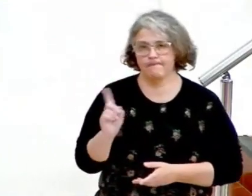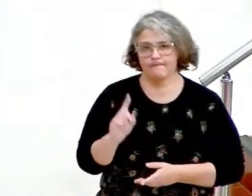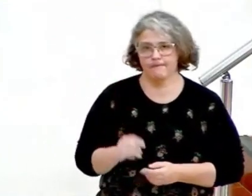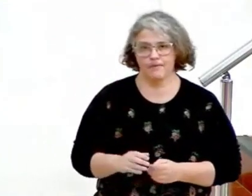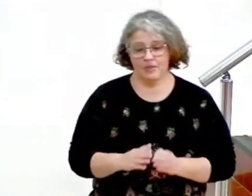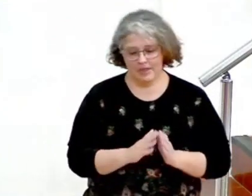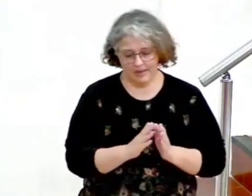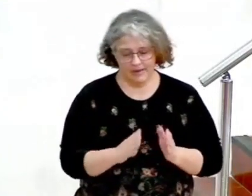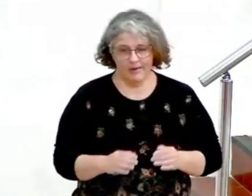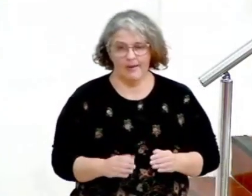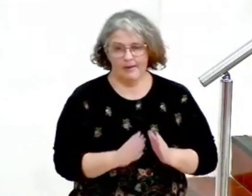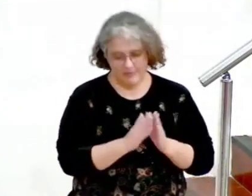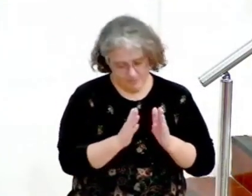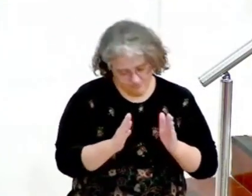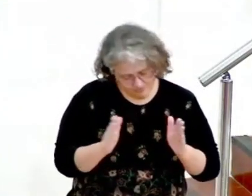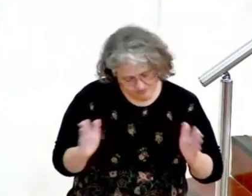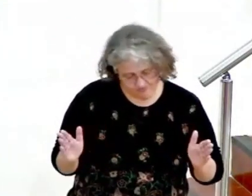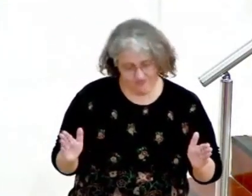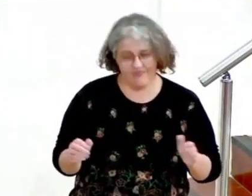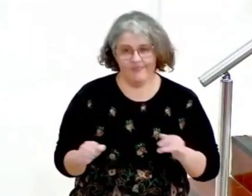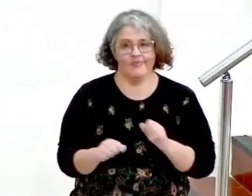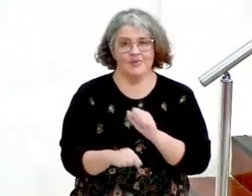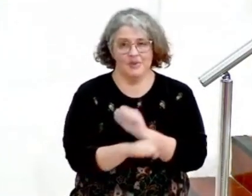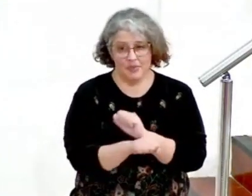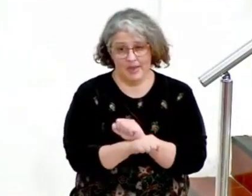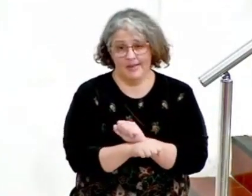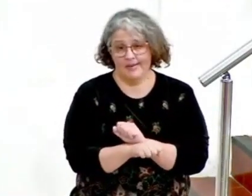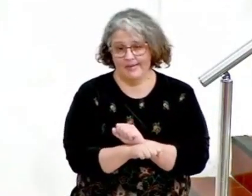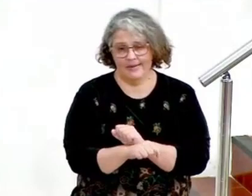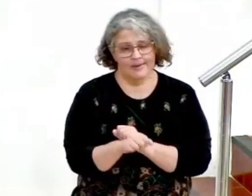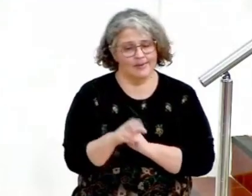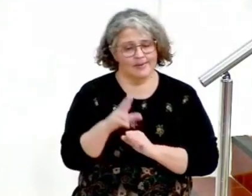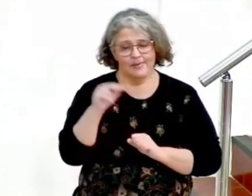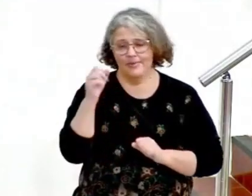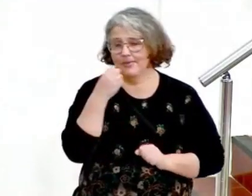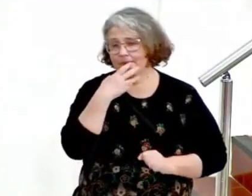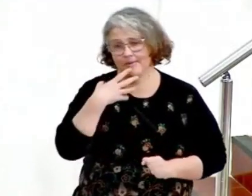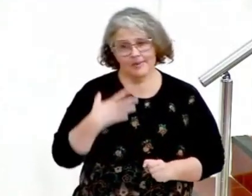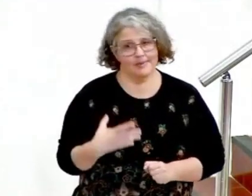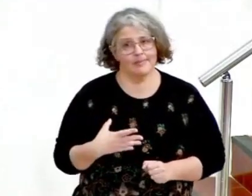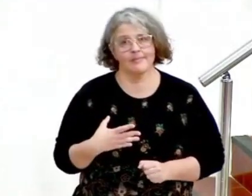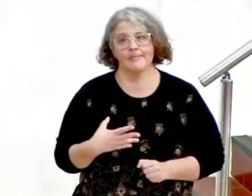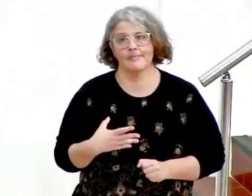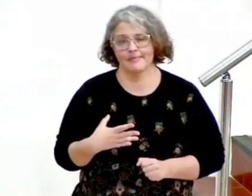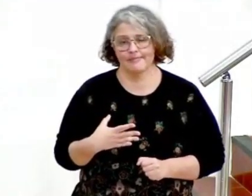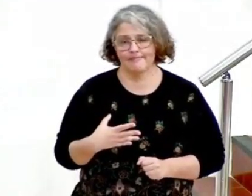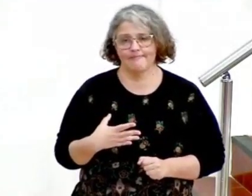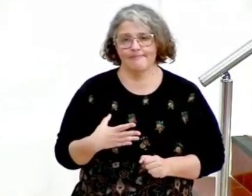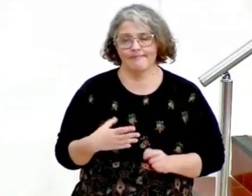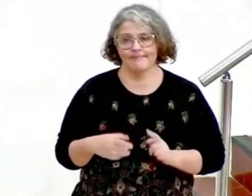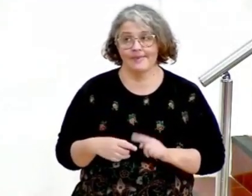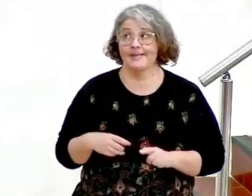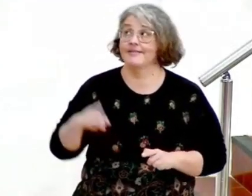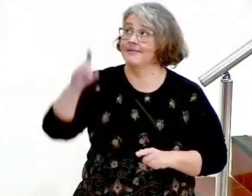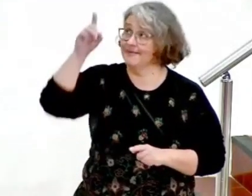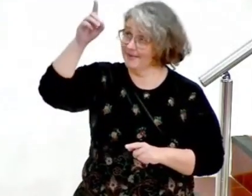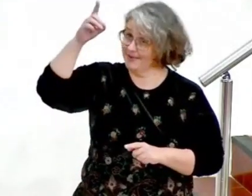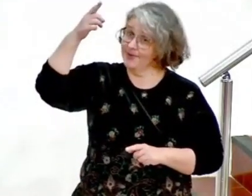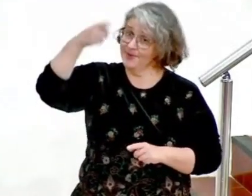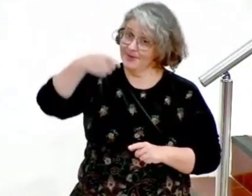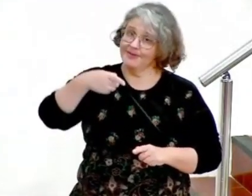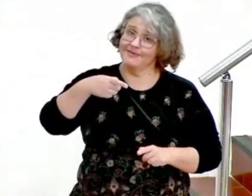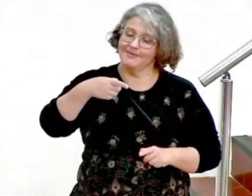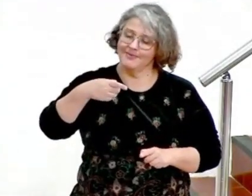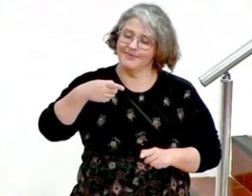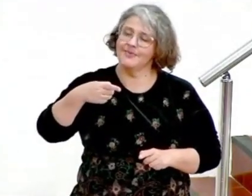nunca é bom, mas o tempo da espera é um lapidar do Senhor para que nós possamos receber a promessa